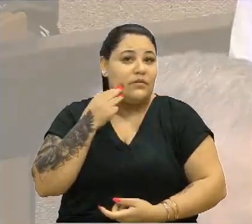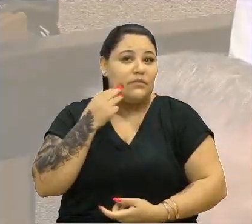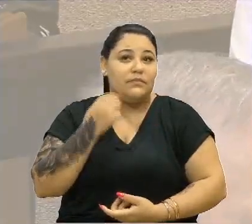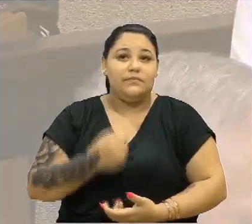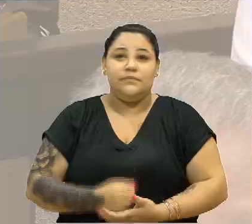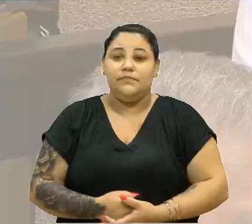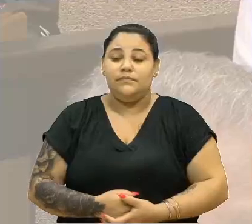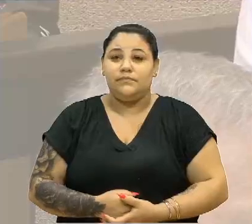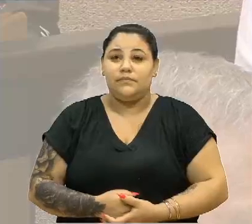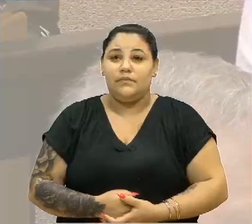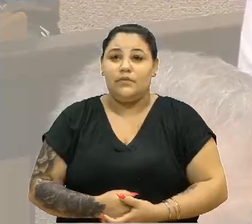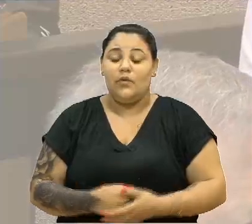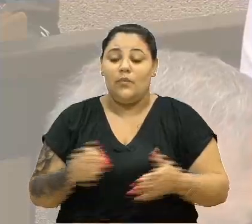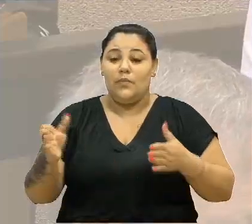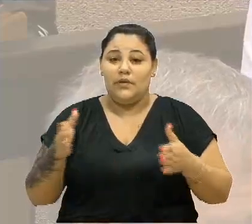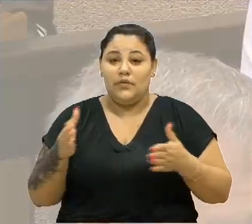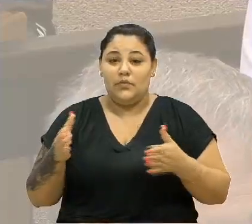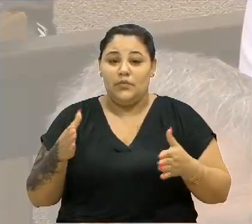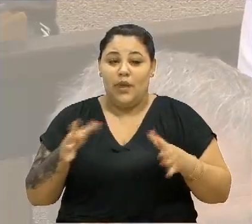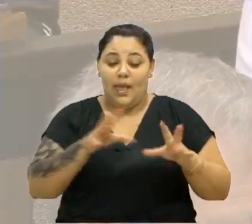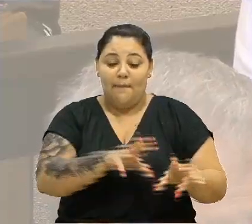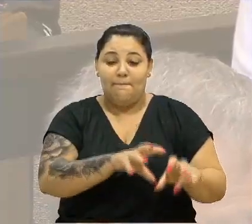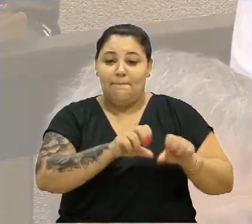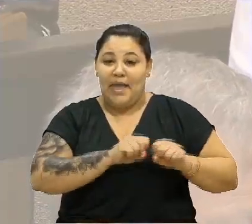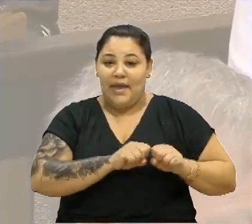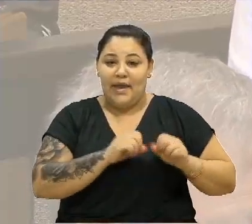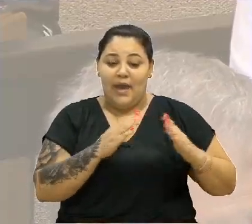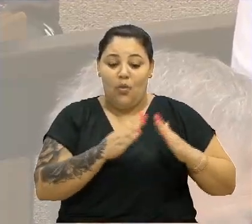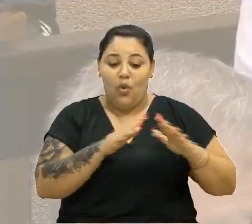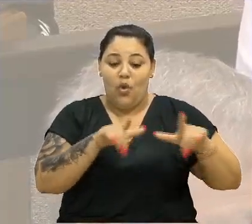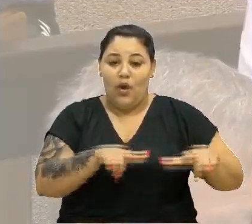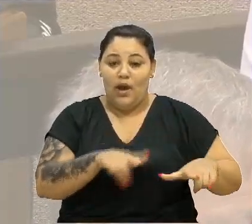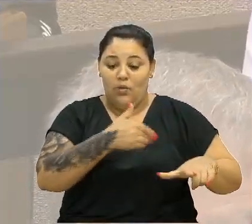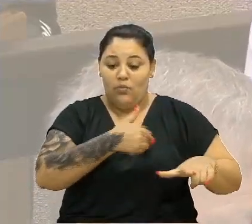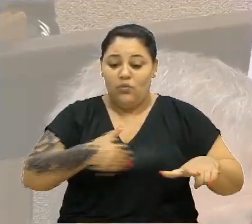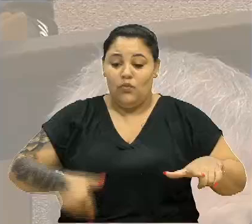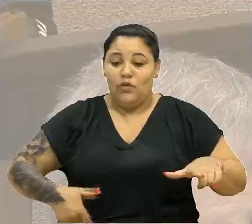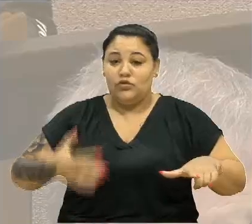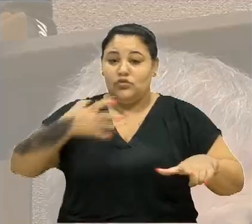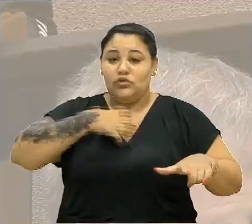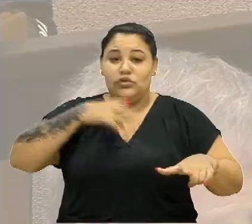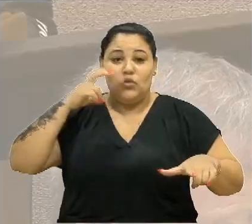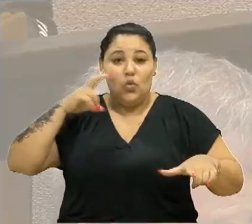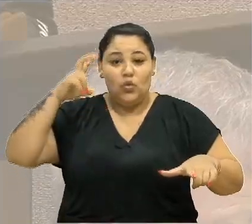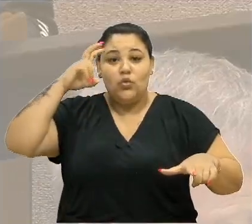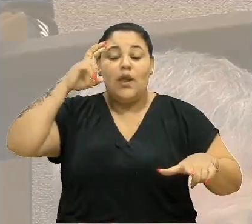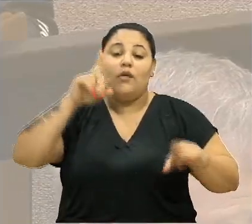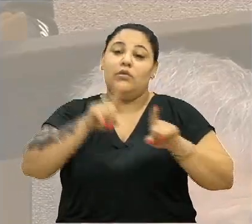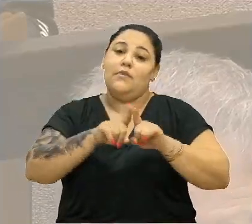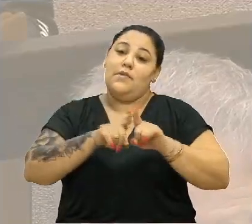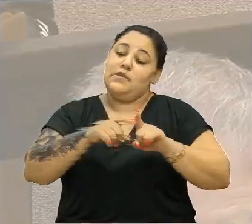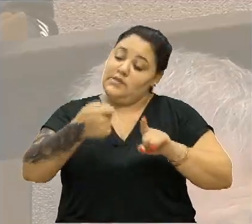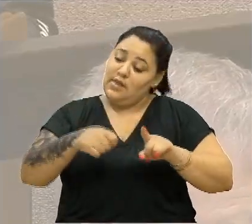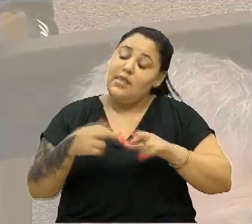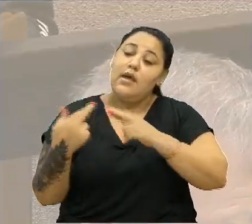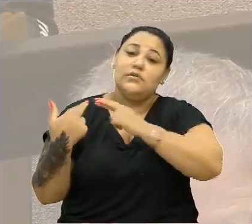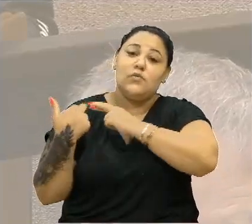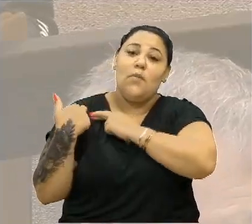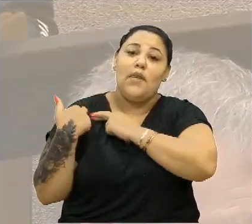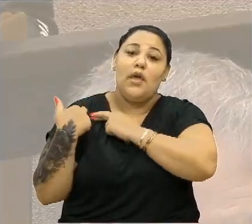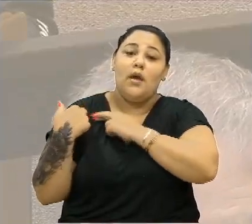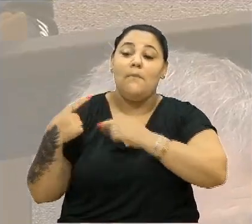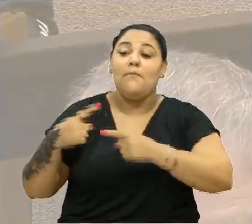que, quando ela adquire o imóvel do poder público, ela tenha de uma forma cultural a sua responsabilização, aonde